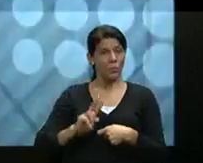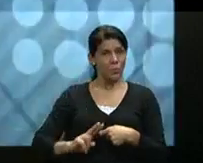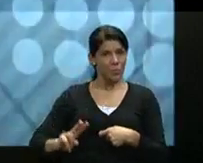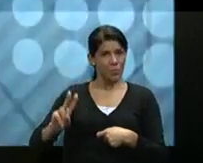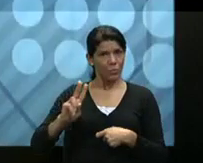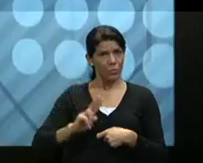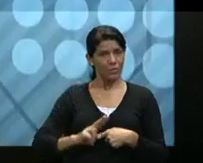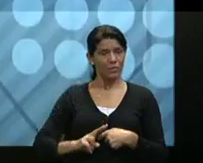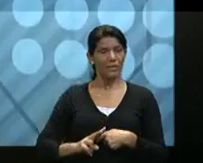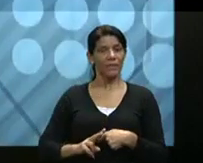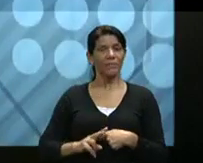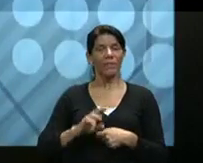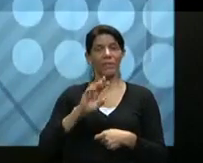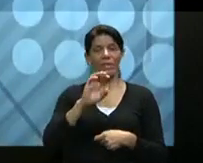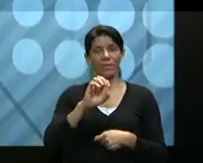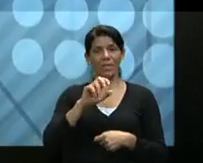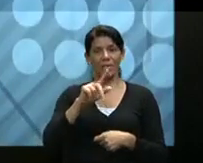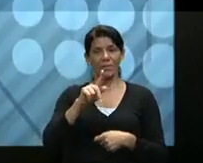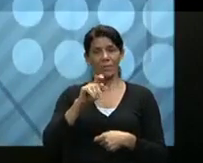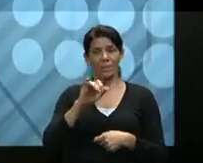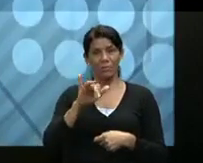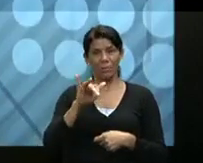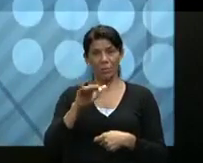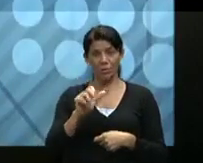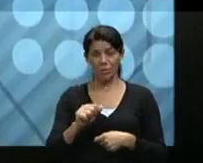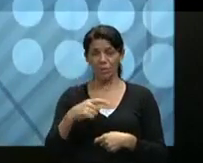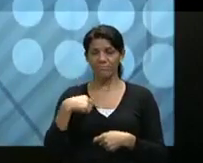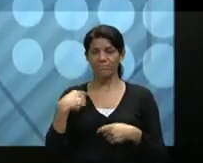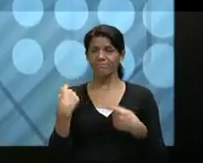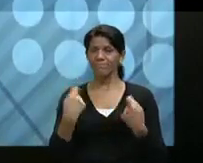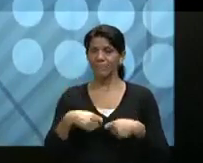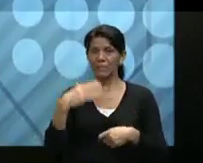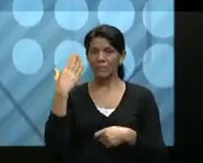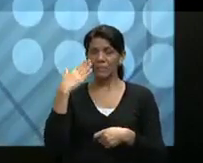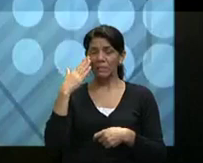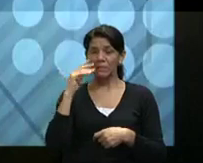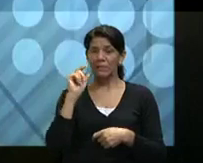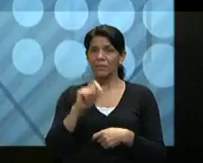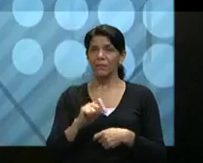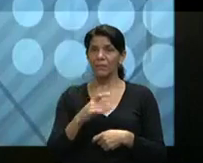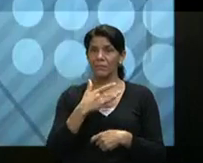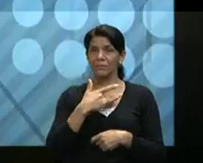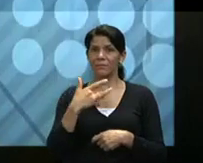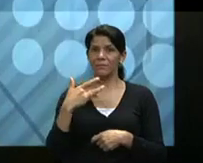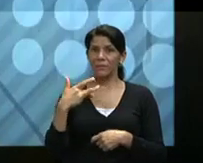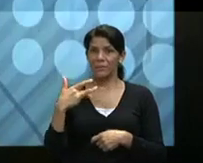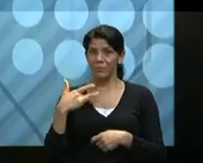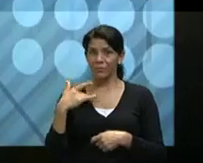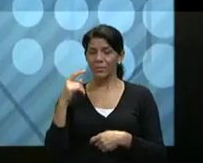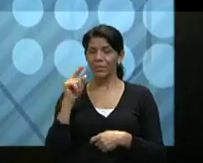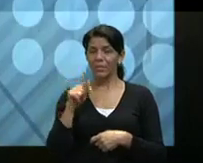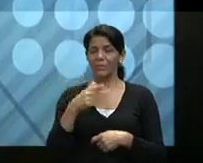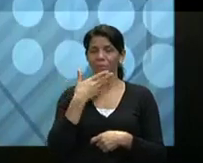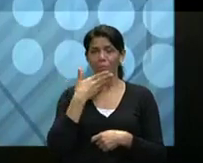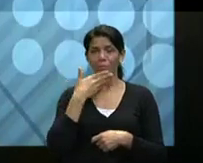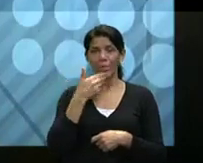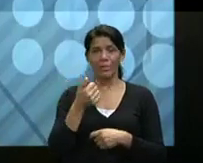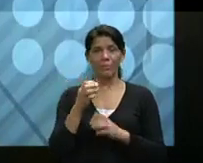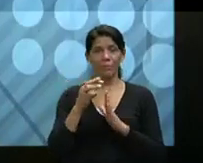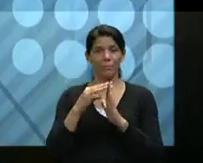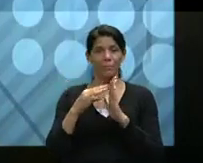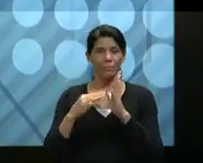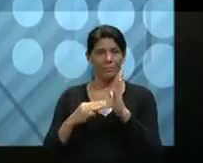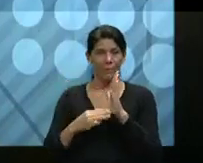a epidemiologia, nós precisamos o tempo todo entender que a promoção de saúde é o melhor